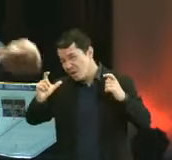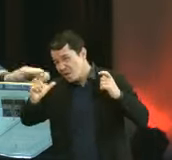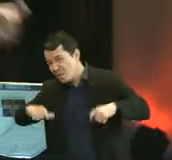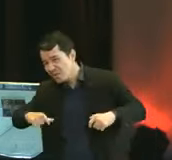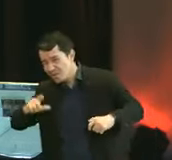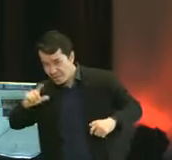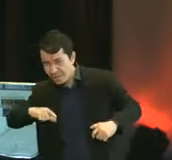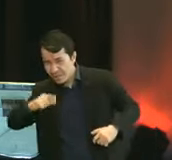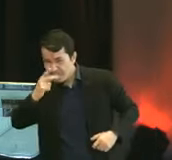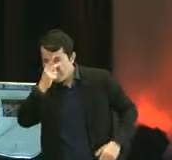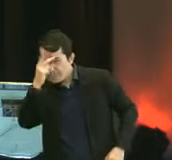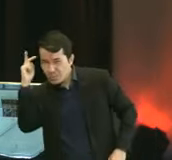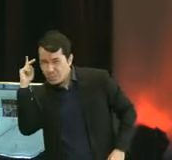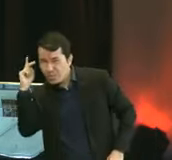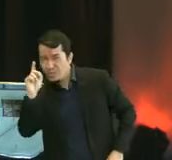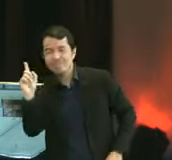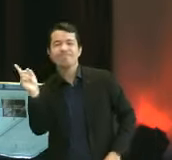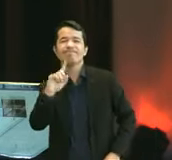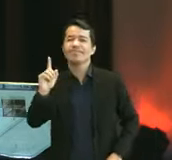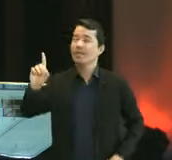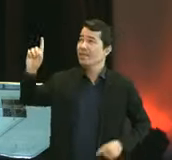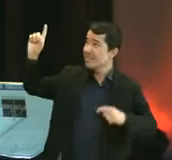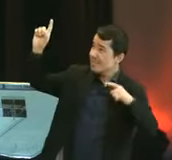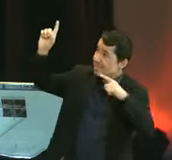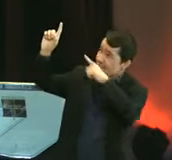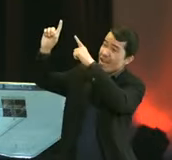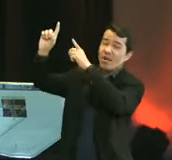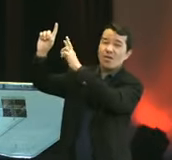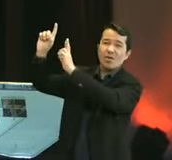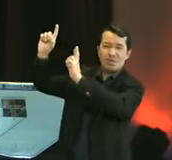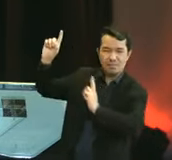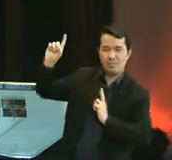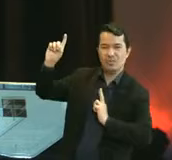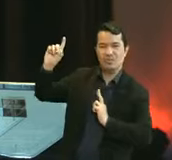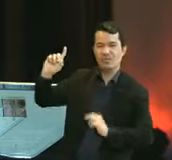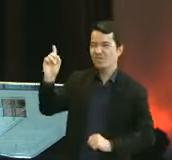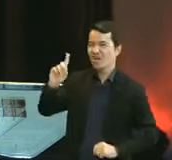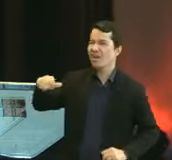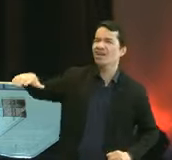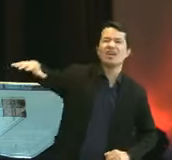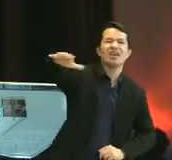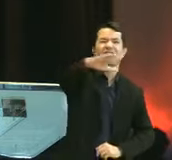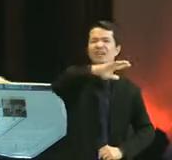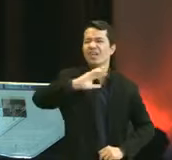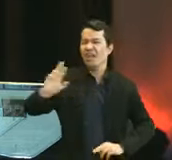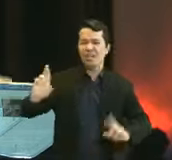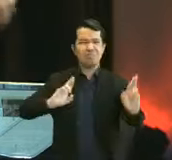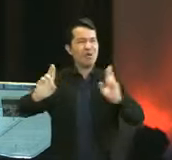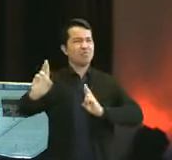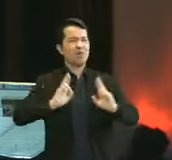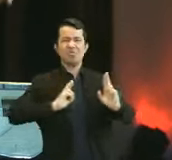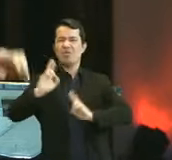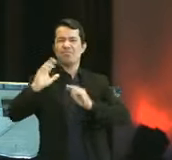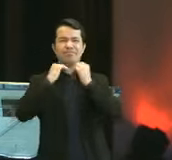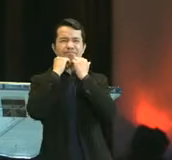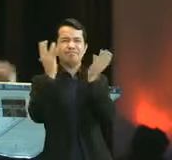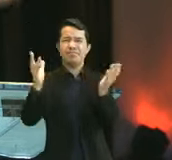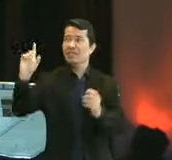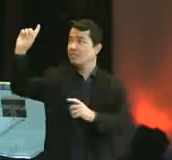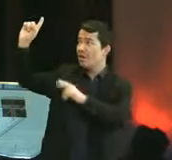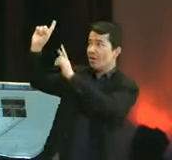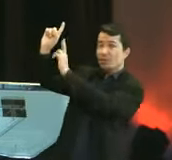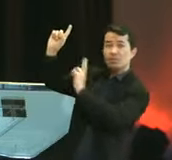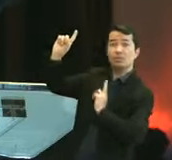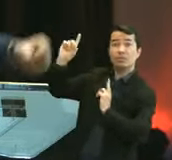nessa nação. Quem vai sarar o Brasil é o Deus Todo-Poderoso. Quem pode resolver é só Ele.